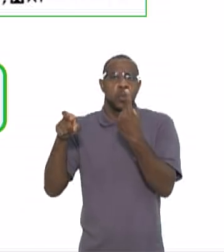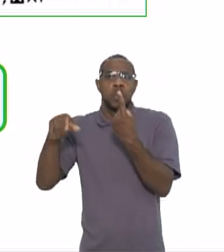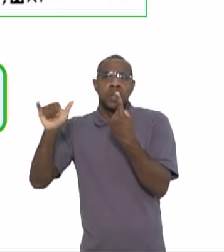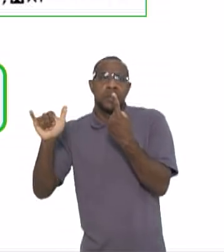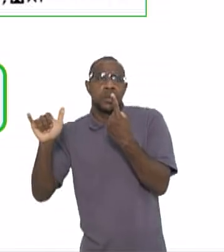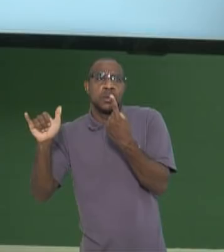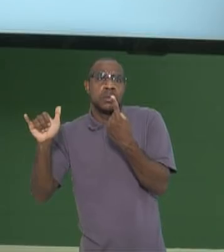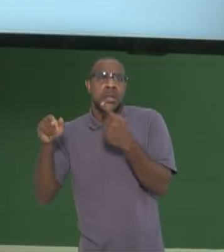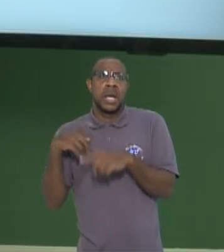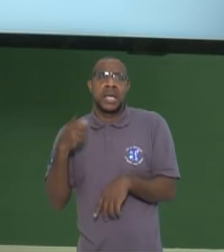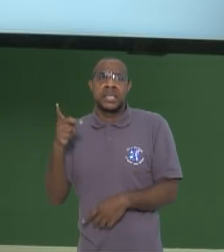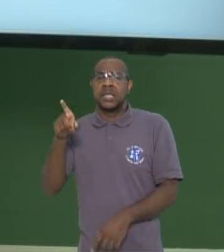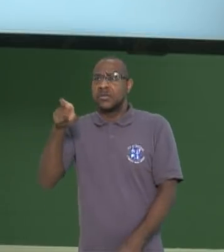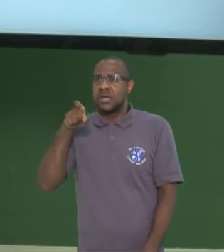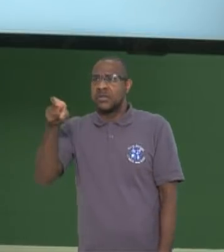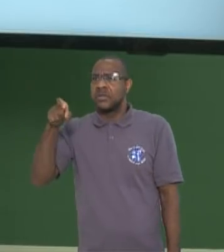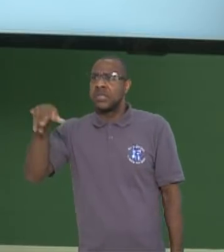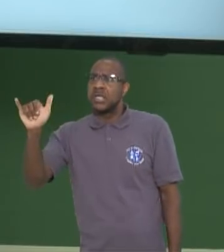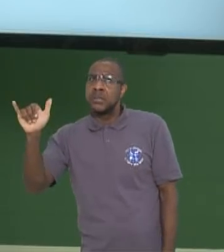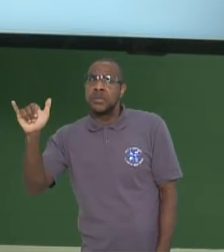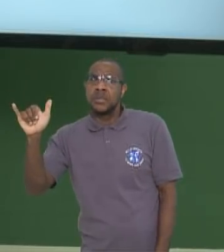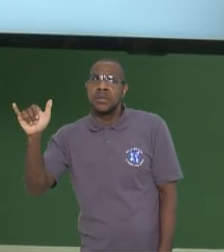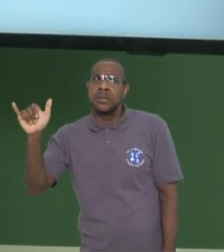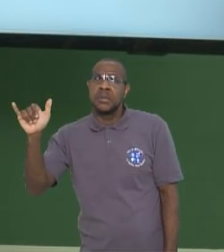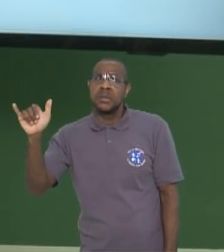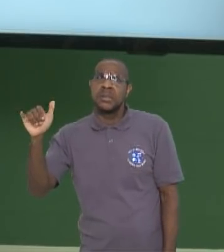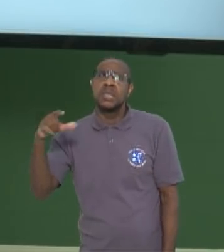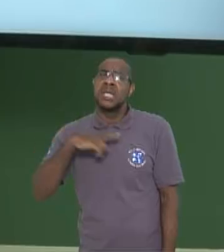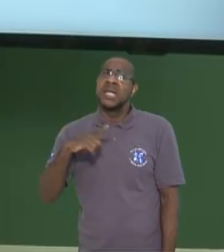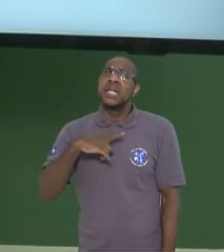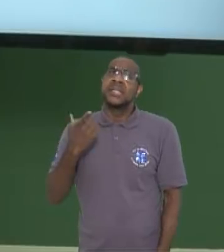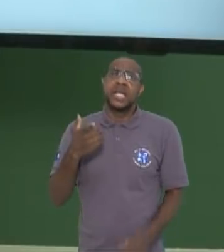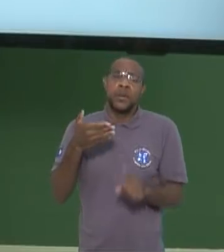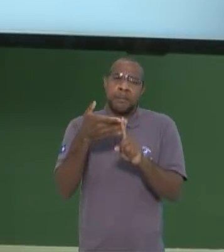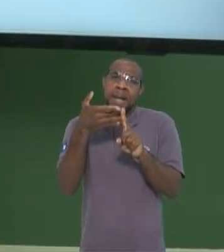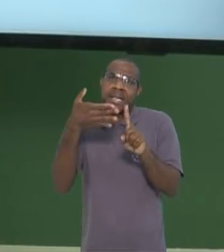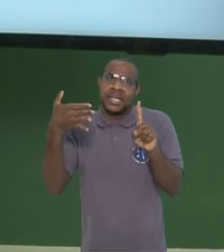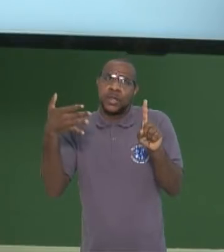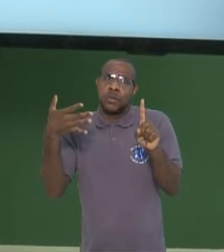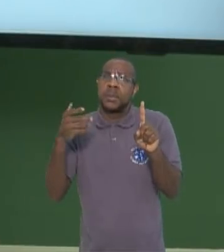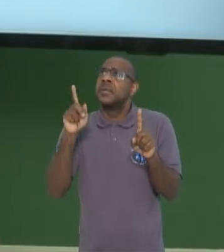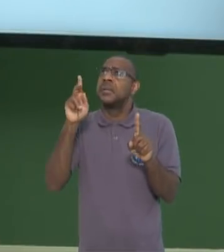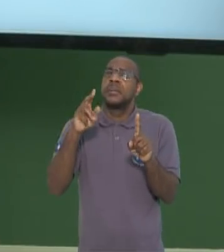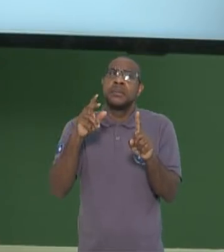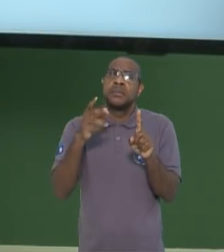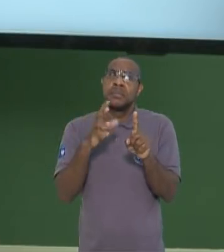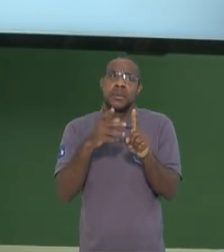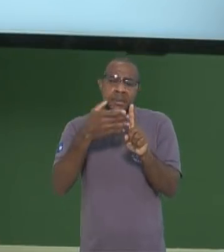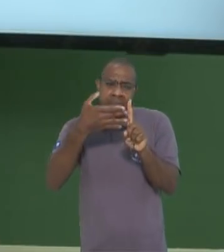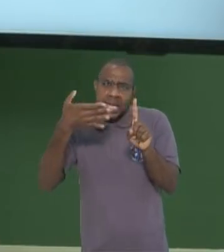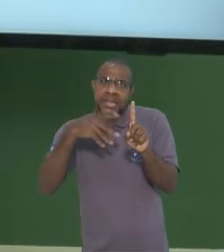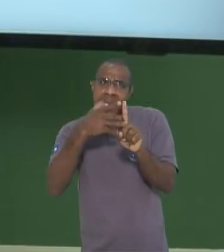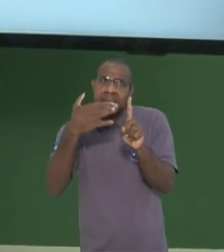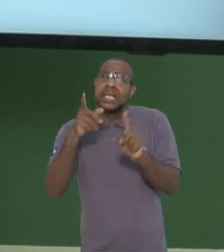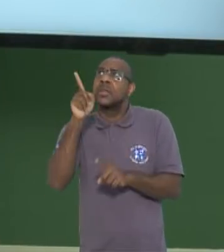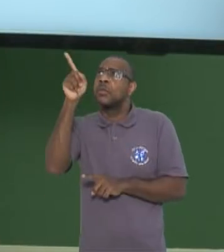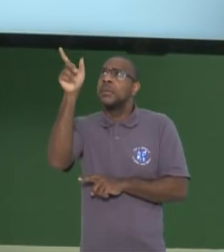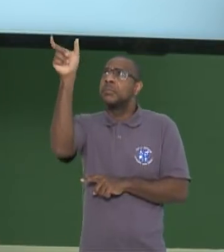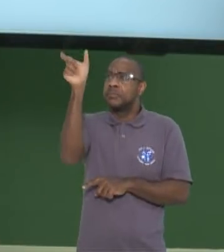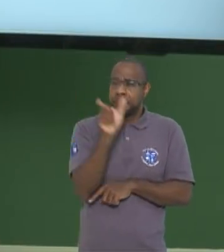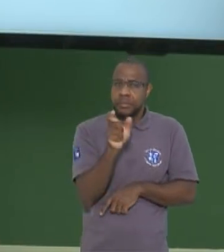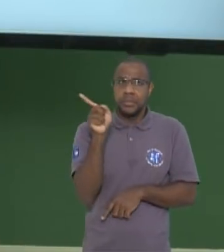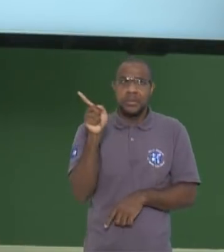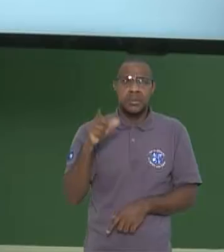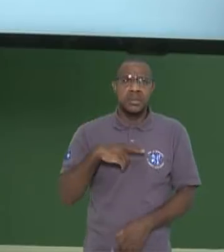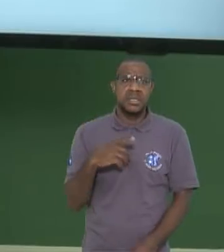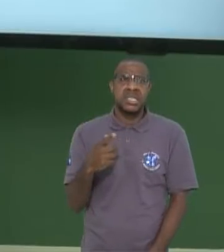Y. Então, a gente sabe que ele tem a síndrome de Klinefelter. Vai ser sempre assim, professora? Tem síndrome de Klinefelter que o homem